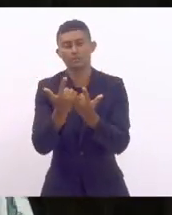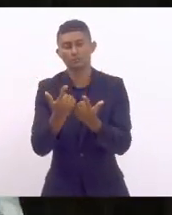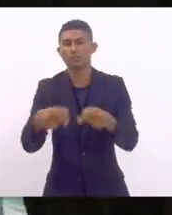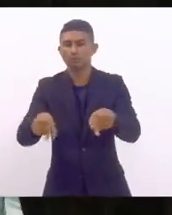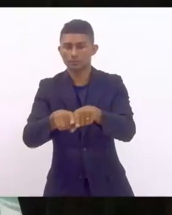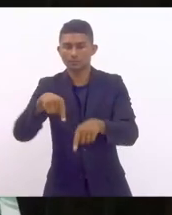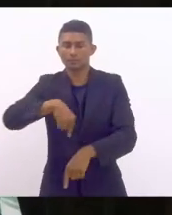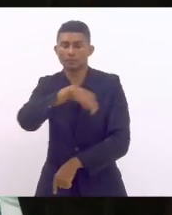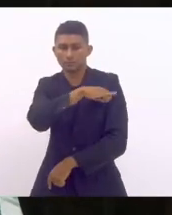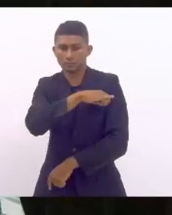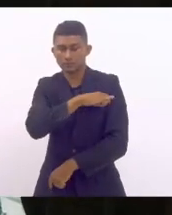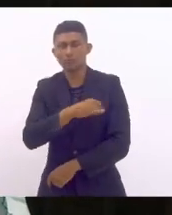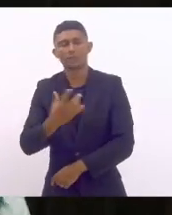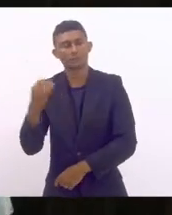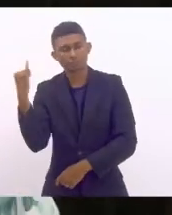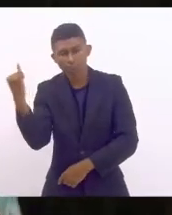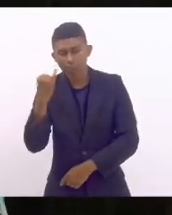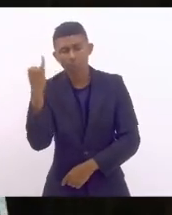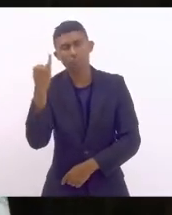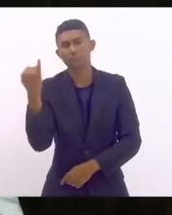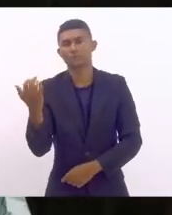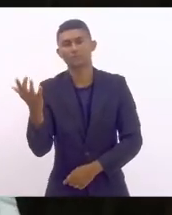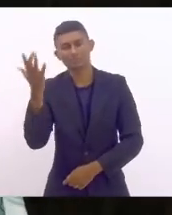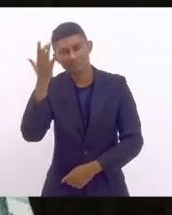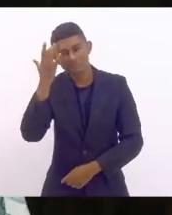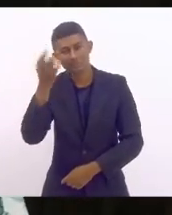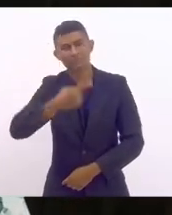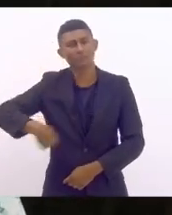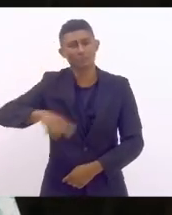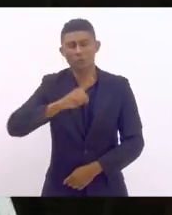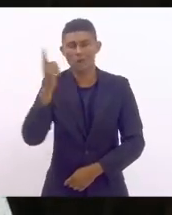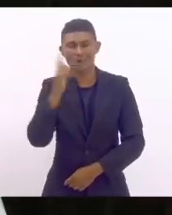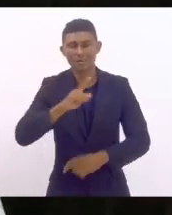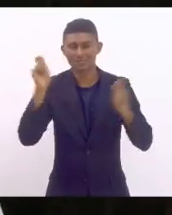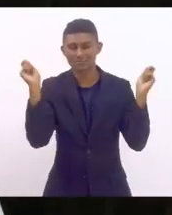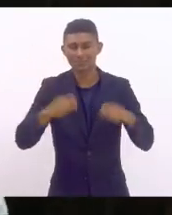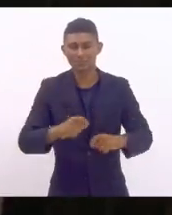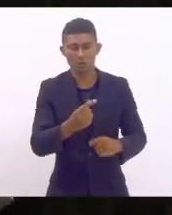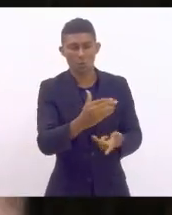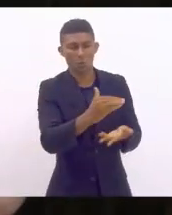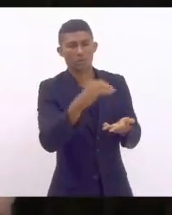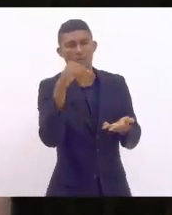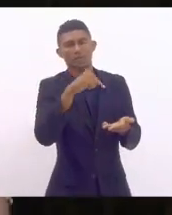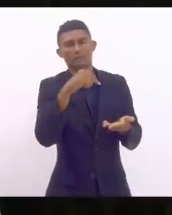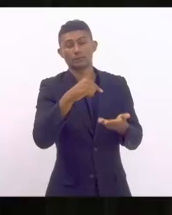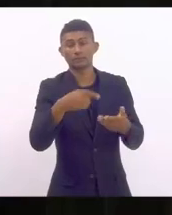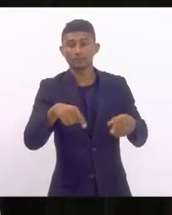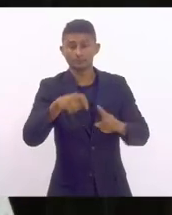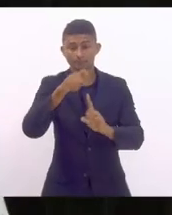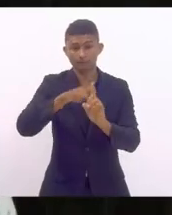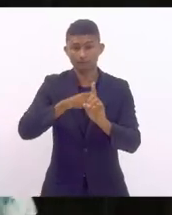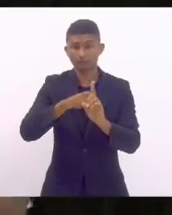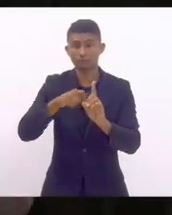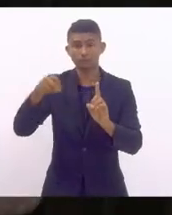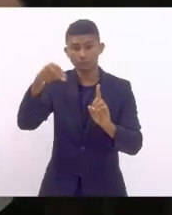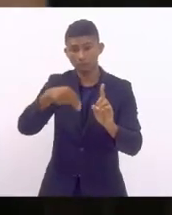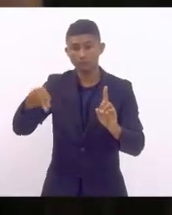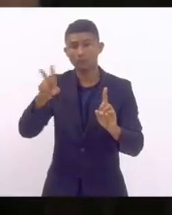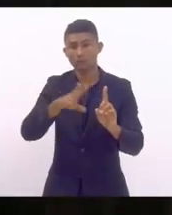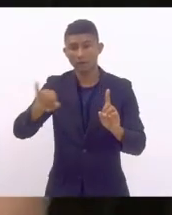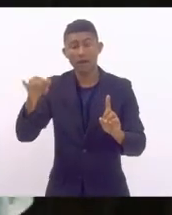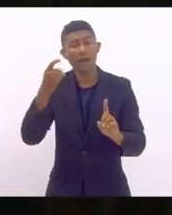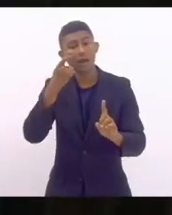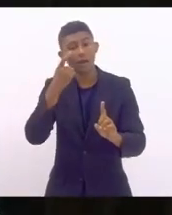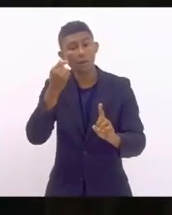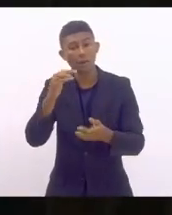Estado do Rio de Janeiro eu acho que nós vamos conseguir recuperar esse orçamento e Novembro nós aprovamos o novo orçamento